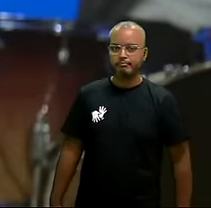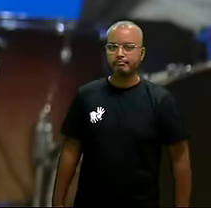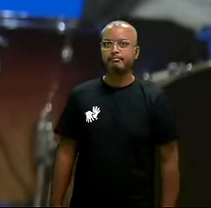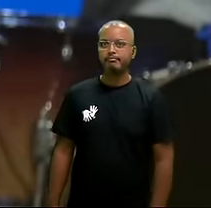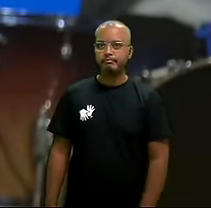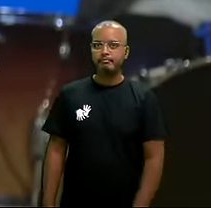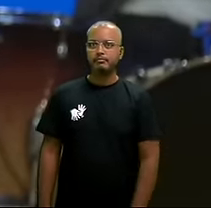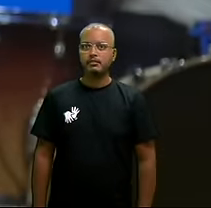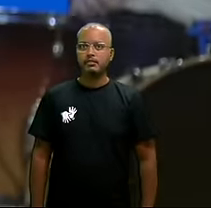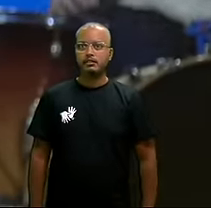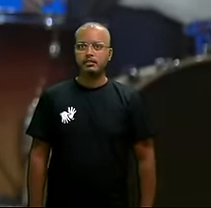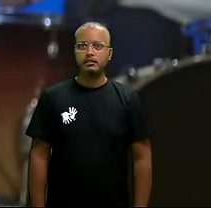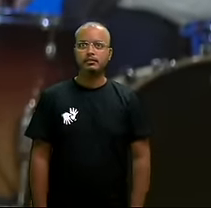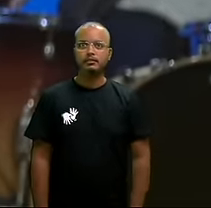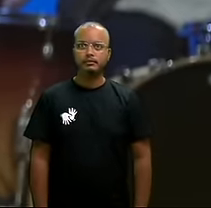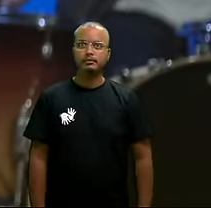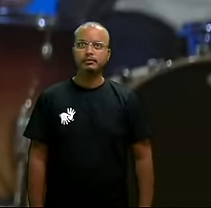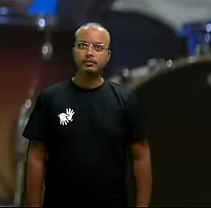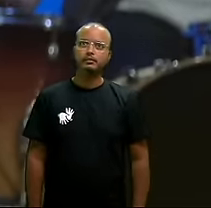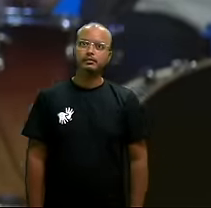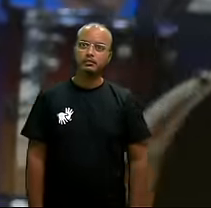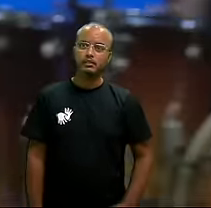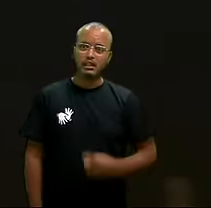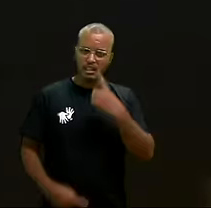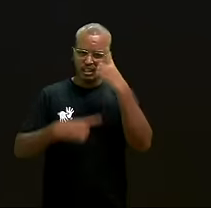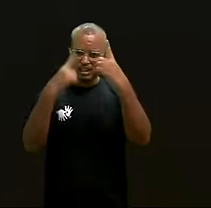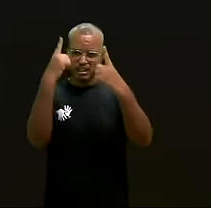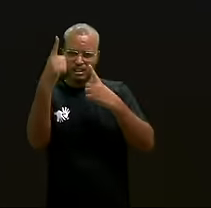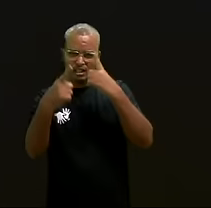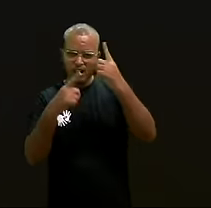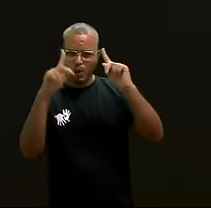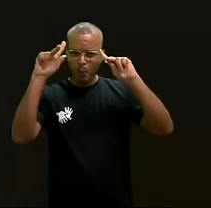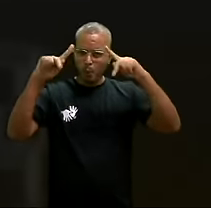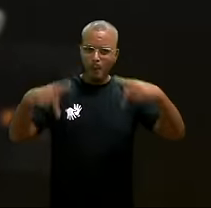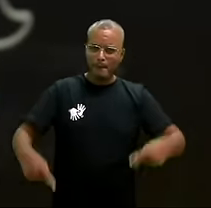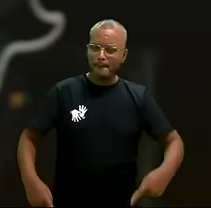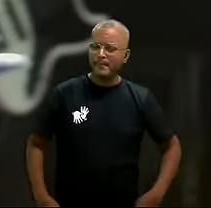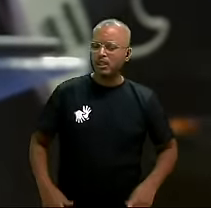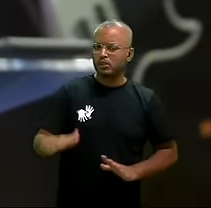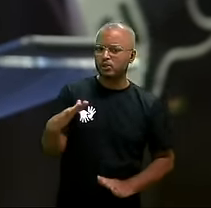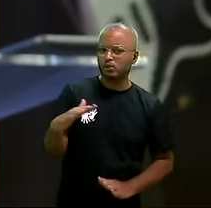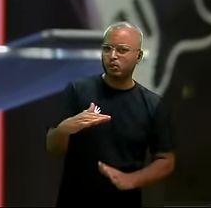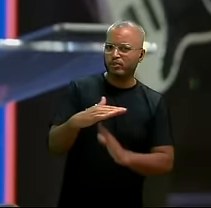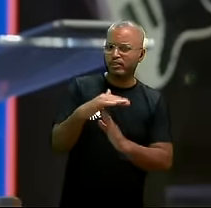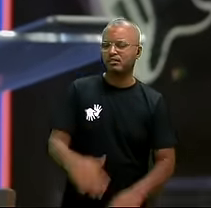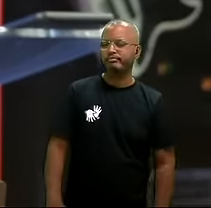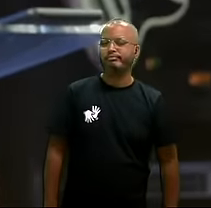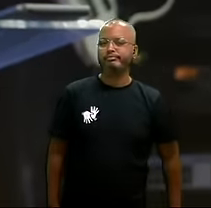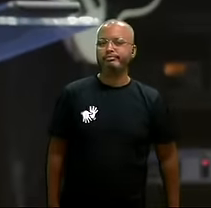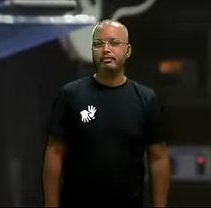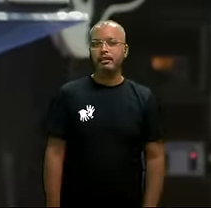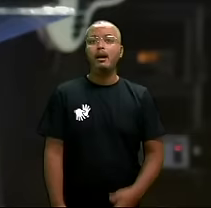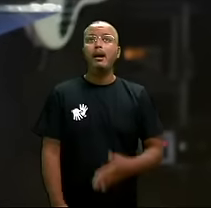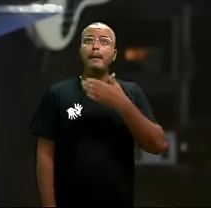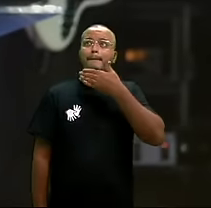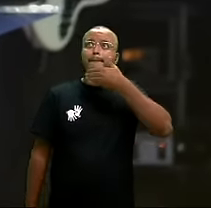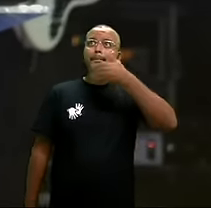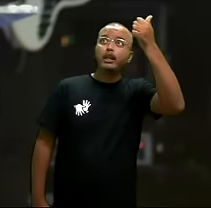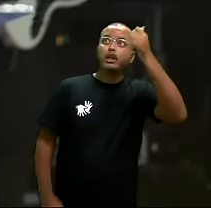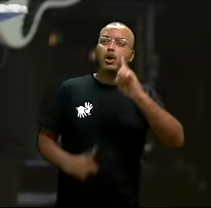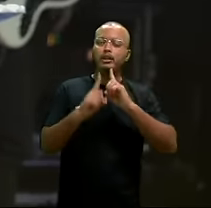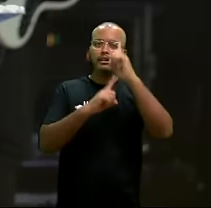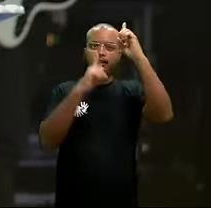Estratégias não são suficientes. Ideias humanas não são suficientes. Por melhores que sejam as ideias,